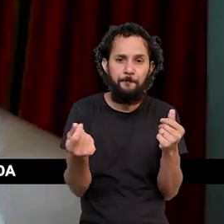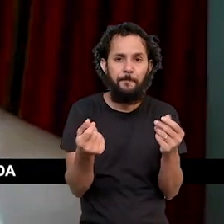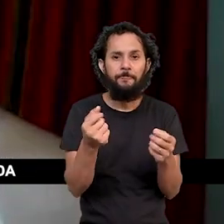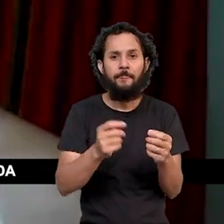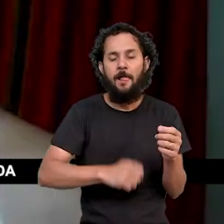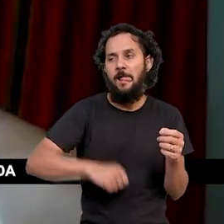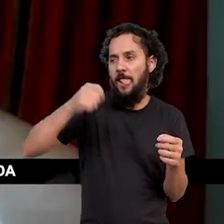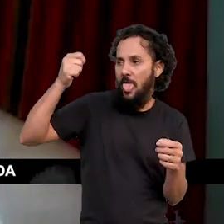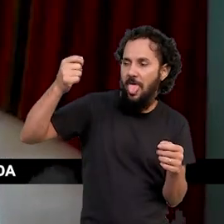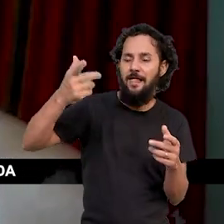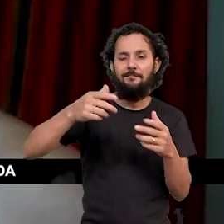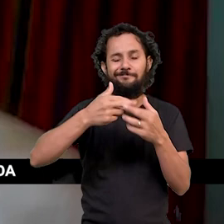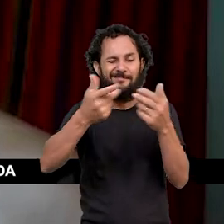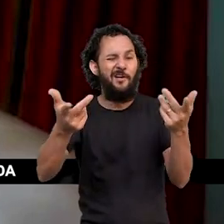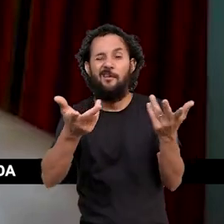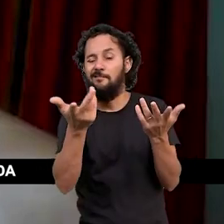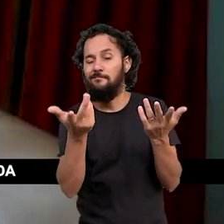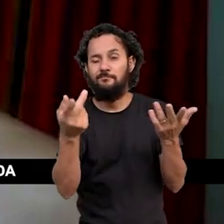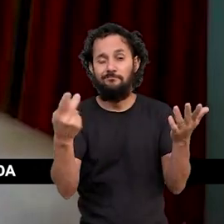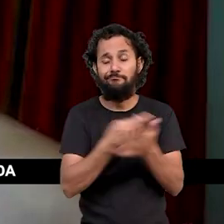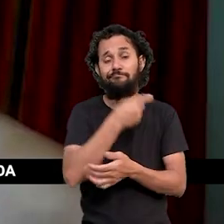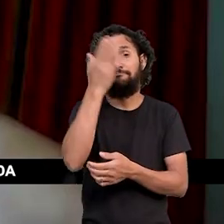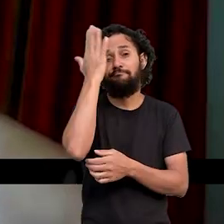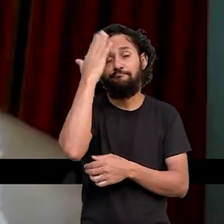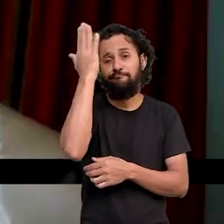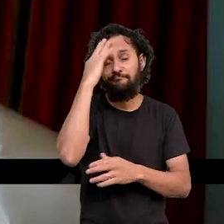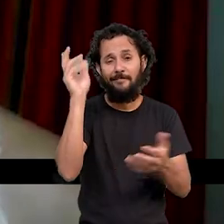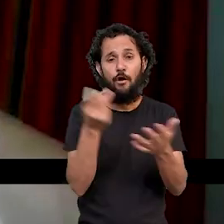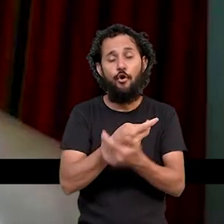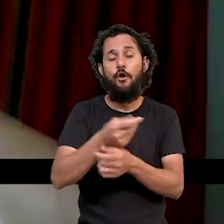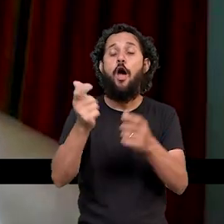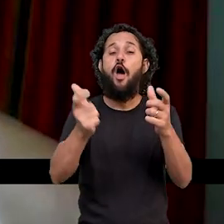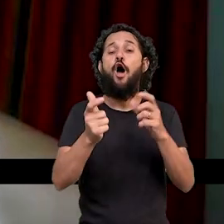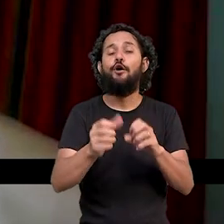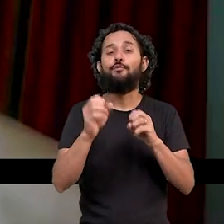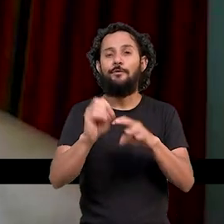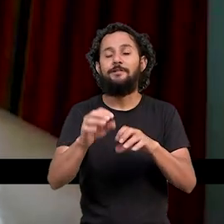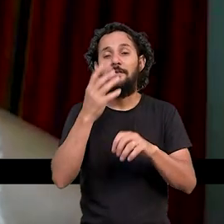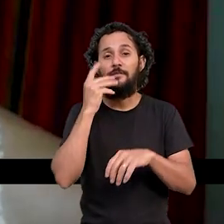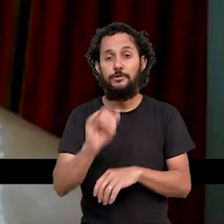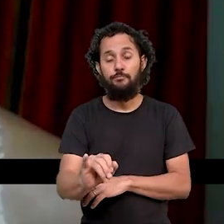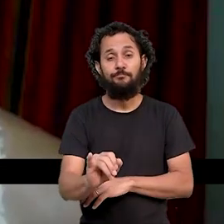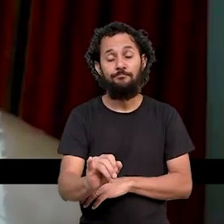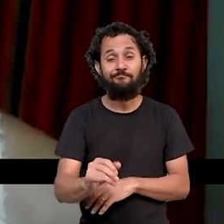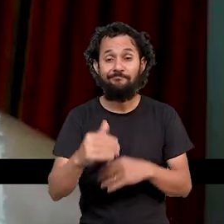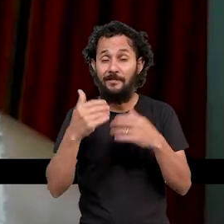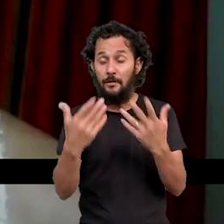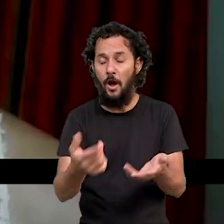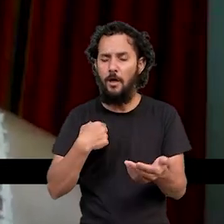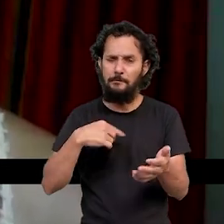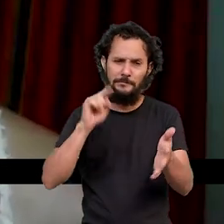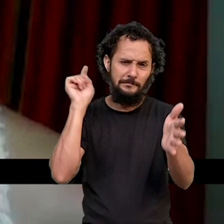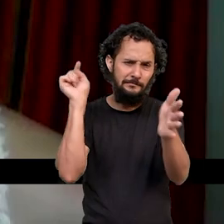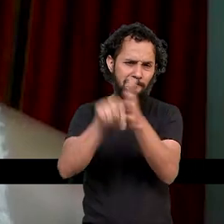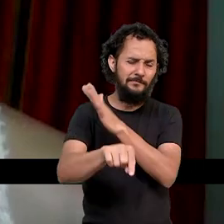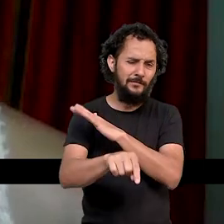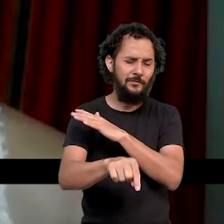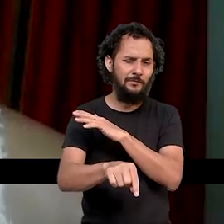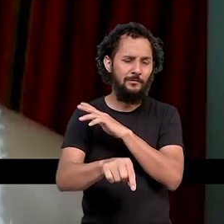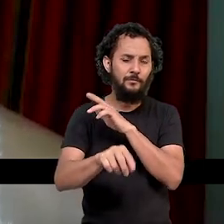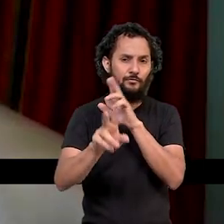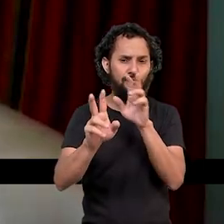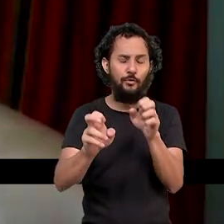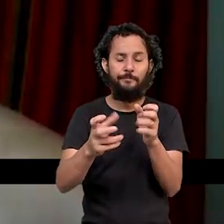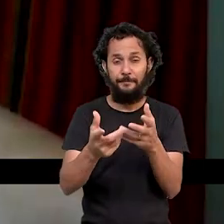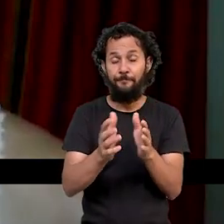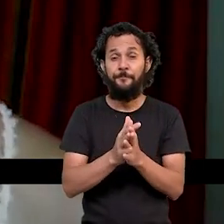a proclamação da independência, as coisas desse tipo que a gente sabe que ainda acontecem na educação infantil. Aí, a minha pergunta é um pouco